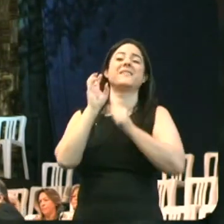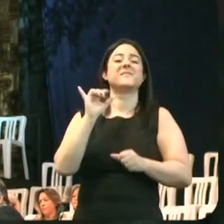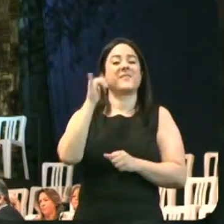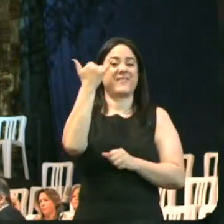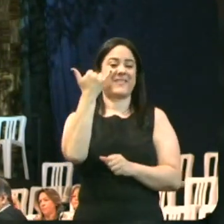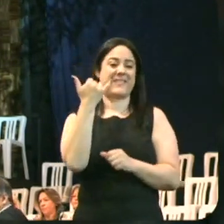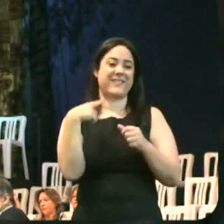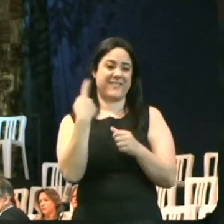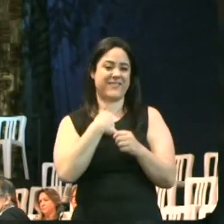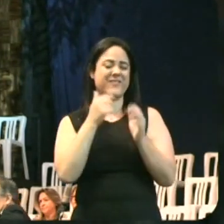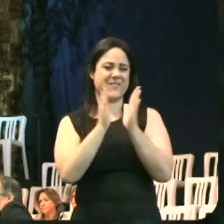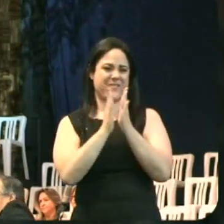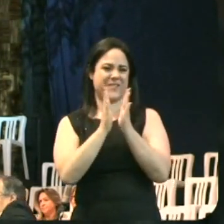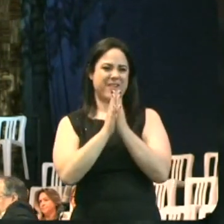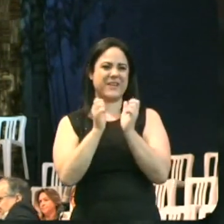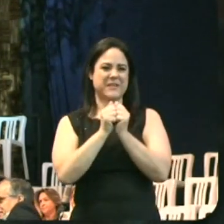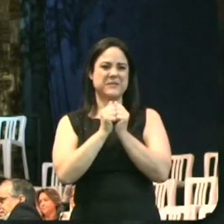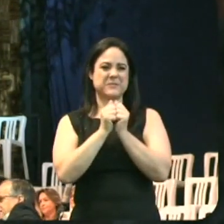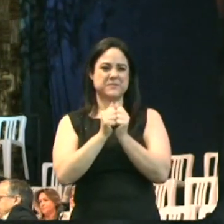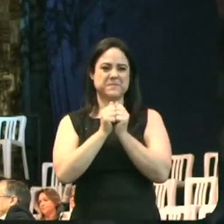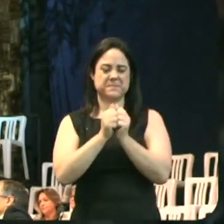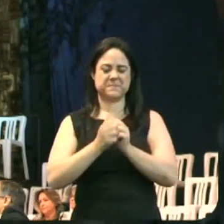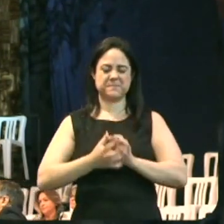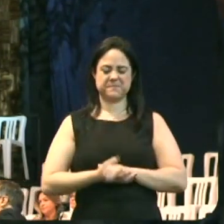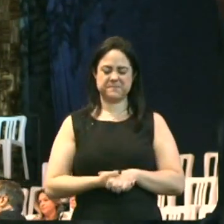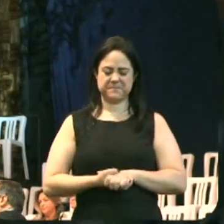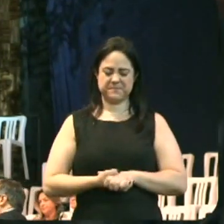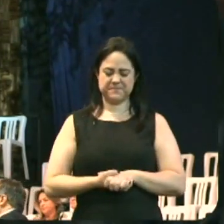A gente vai orar junto aqui, diante do Senhor.